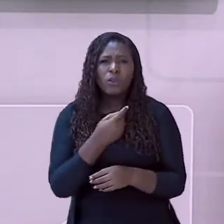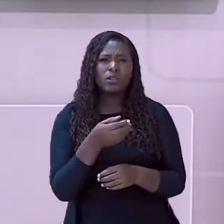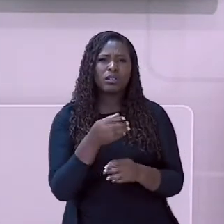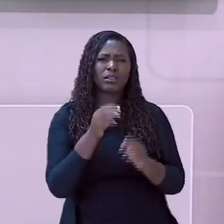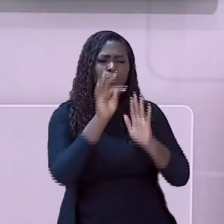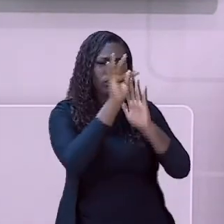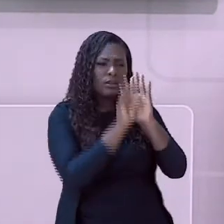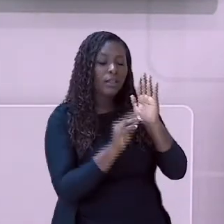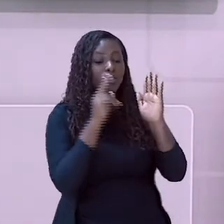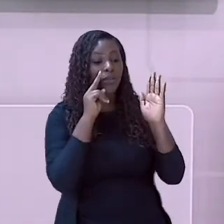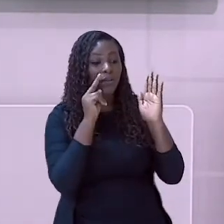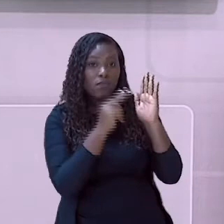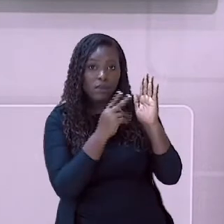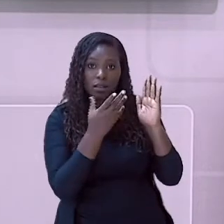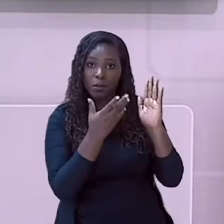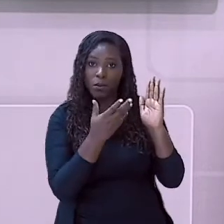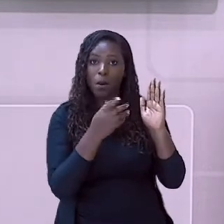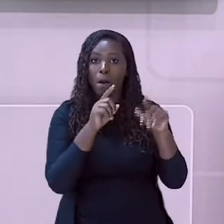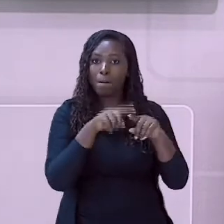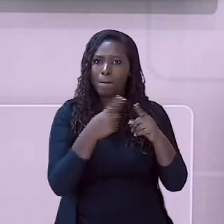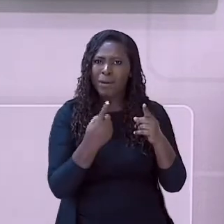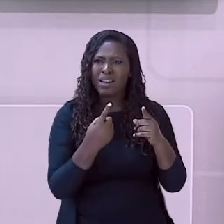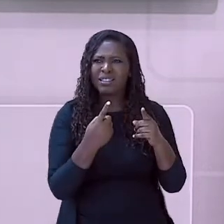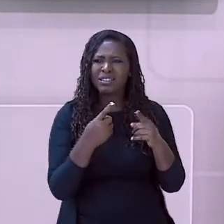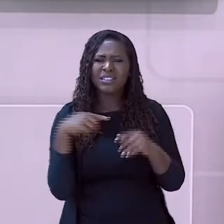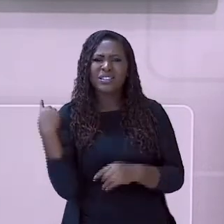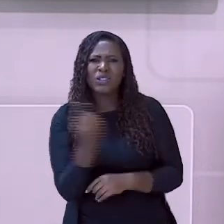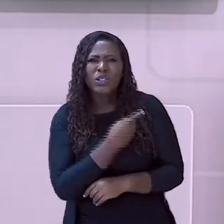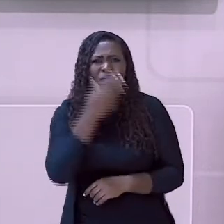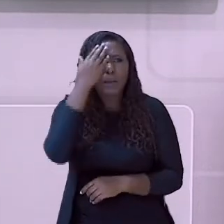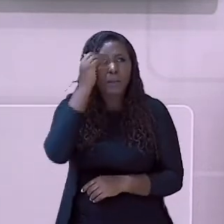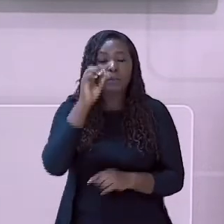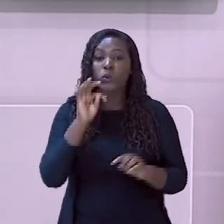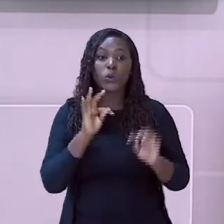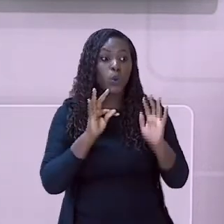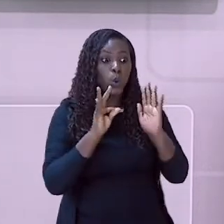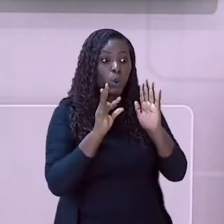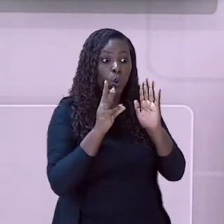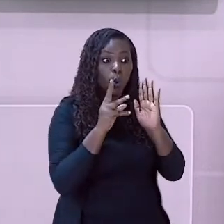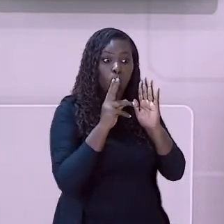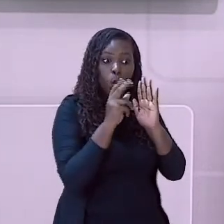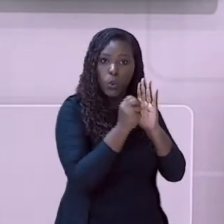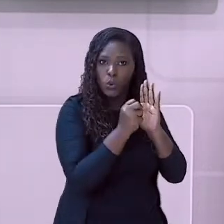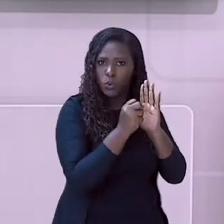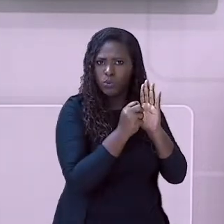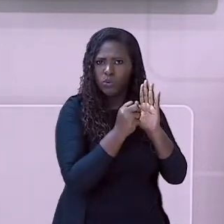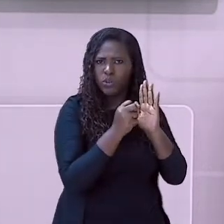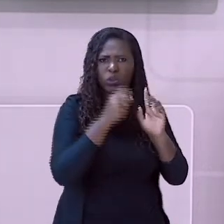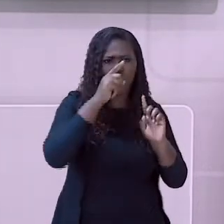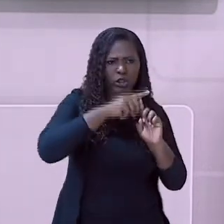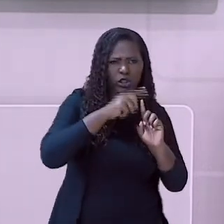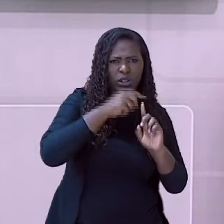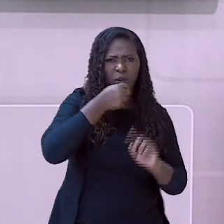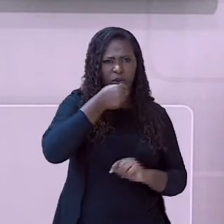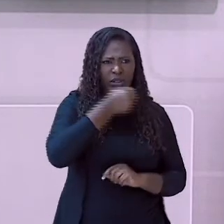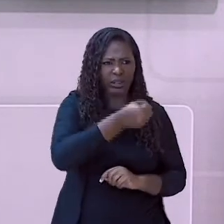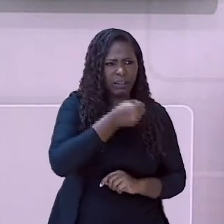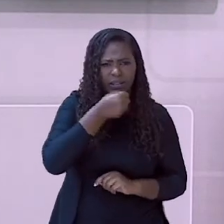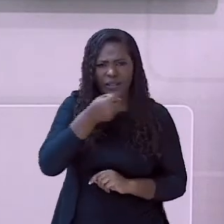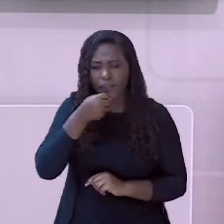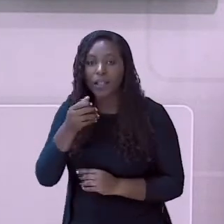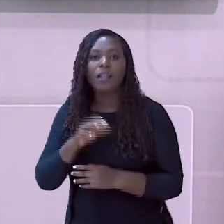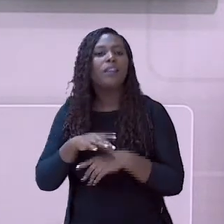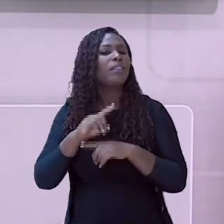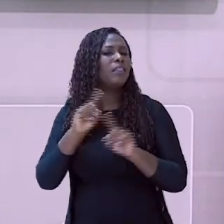conhecendo aos poucos. Então, a entrevista investigativa é para quando eu quero me aprofundar em algum